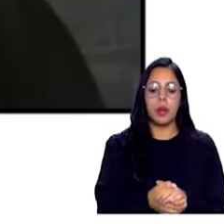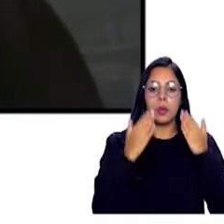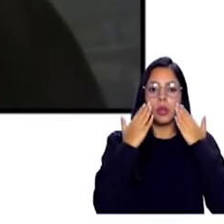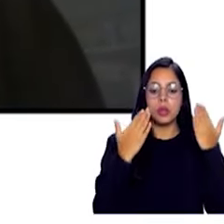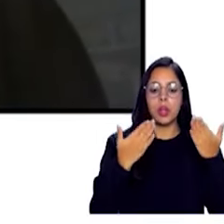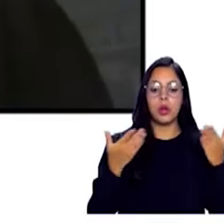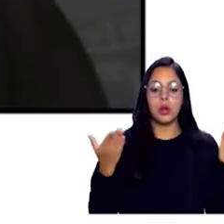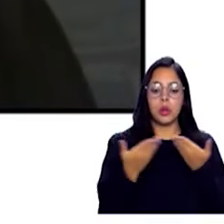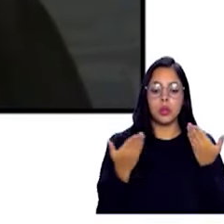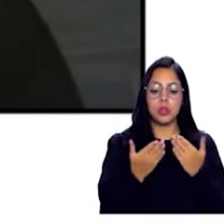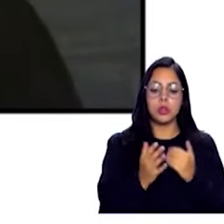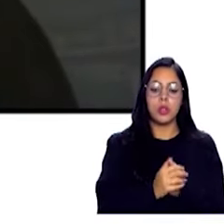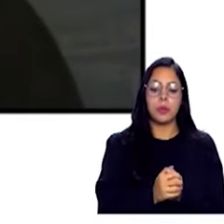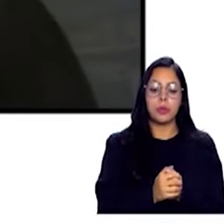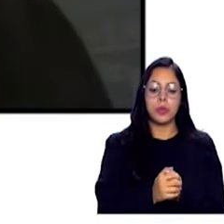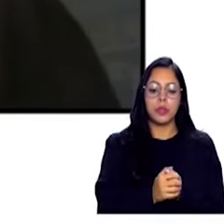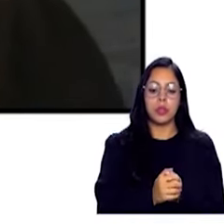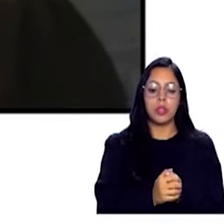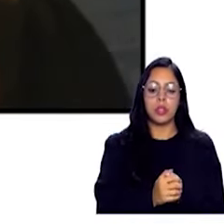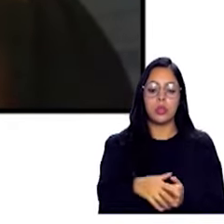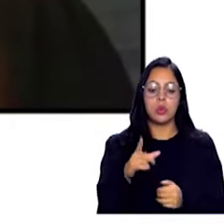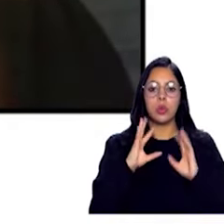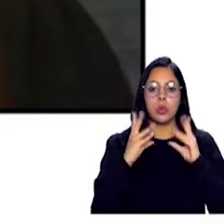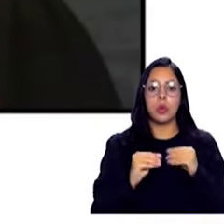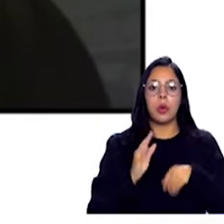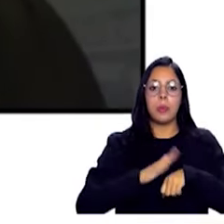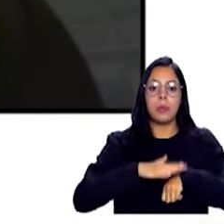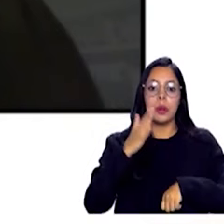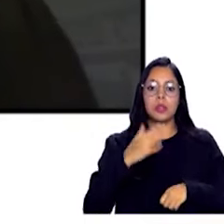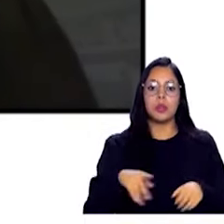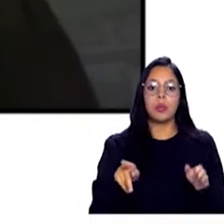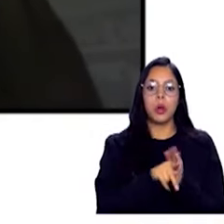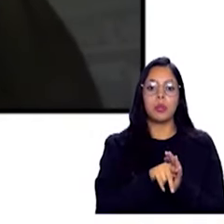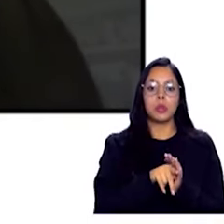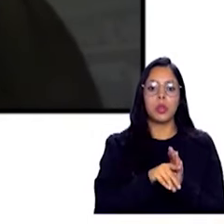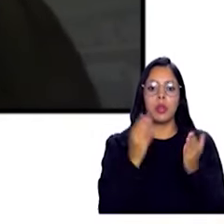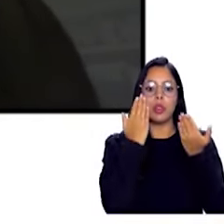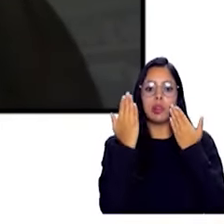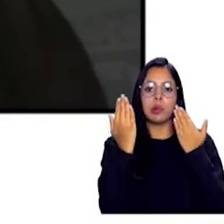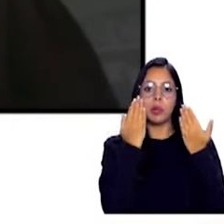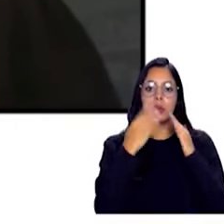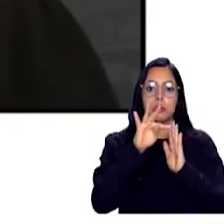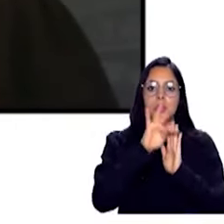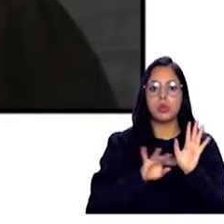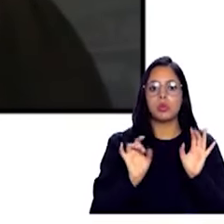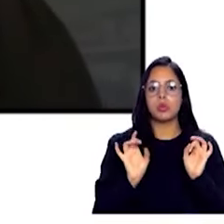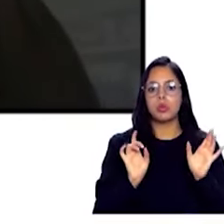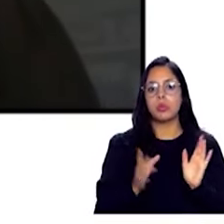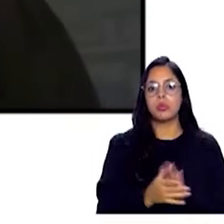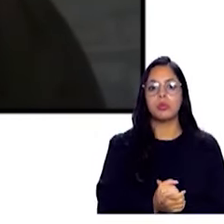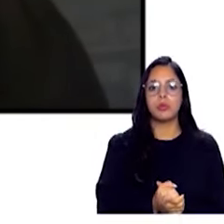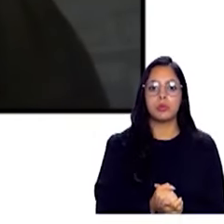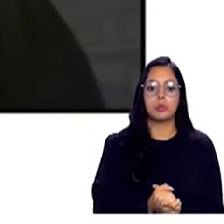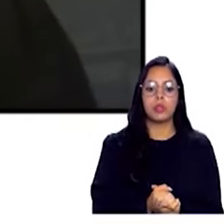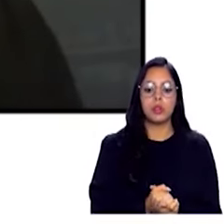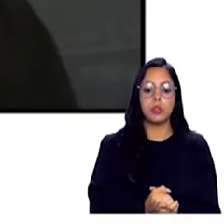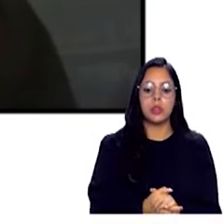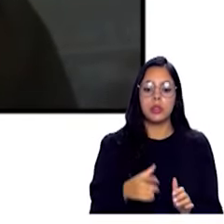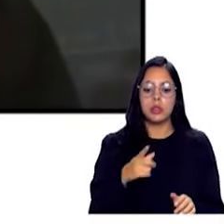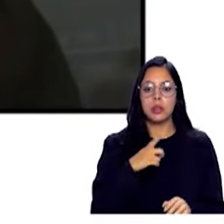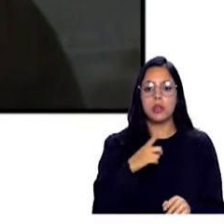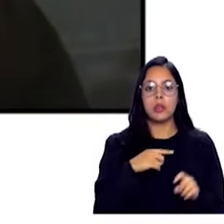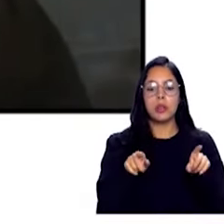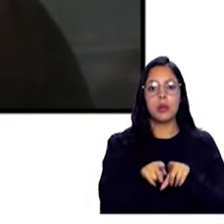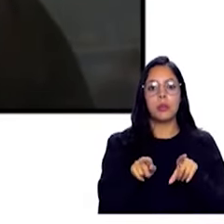que os tribunais fazem tá muito além de comparação de textos né Eh em face desse quadro se percebe